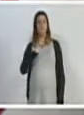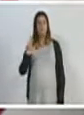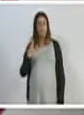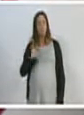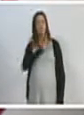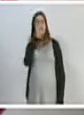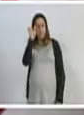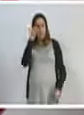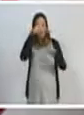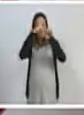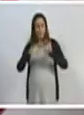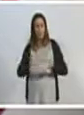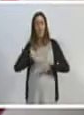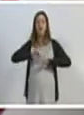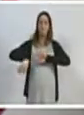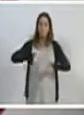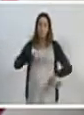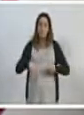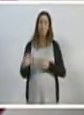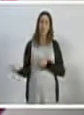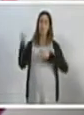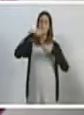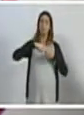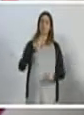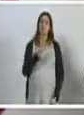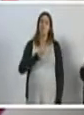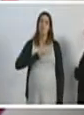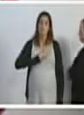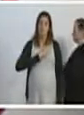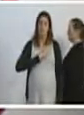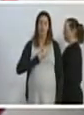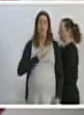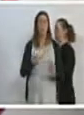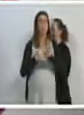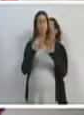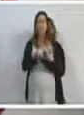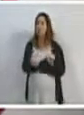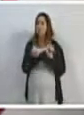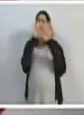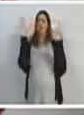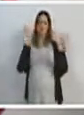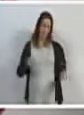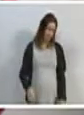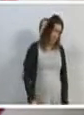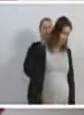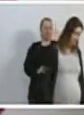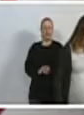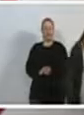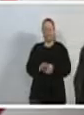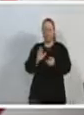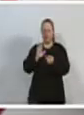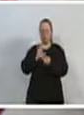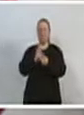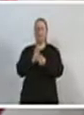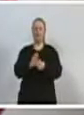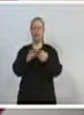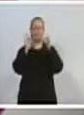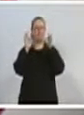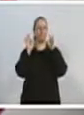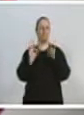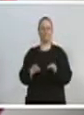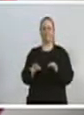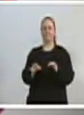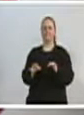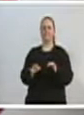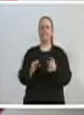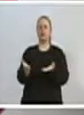Natação, voltou de lá com três medalhas. Essa é uma demonstração clara, importante, direta, de quanto a formação dos jovens